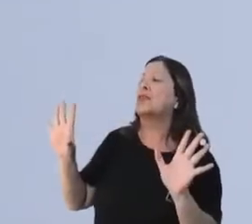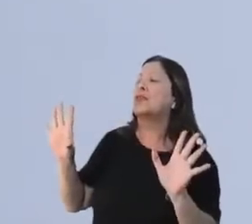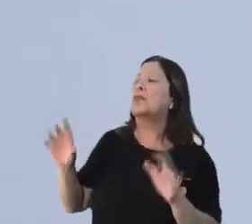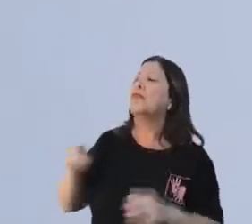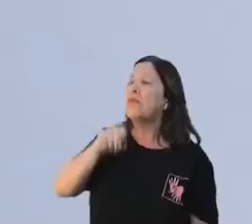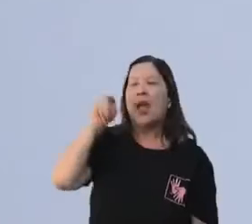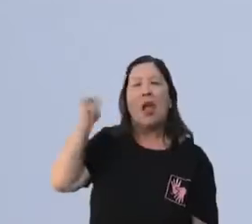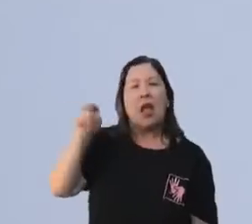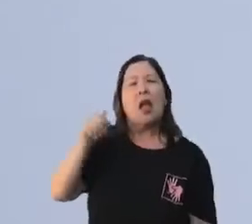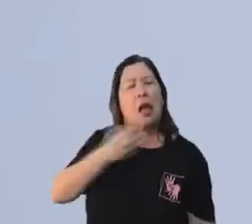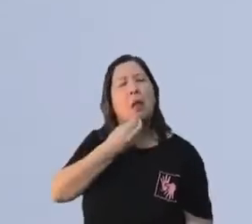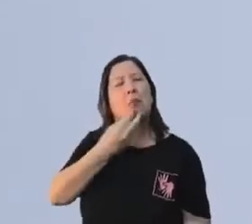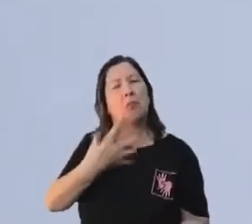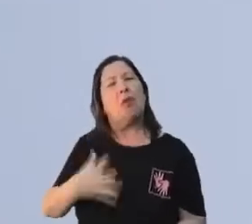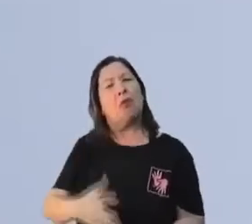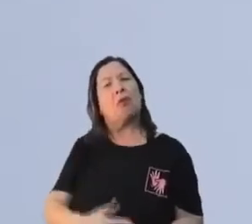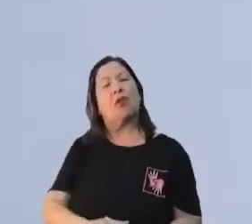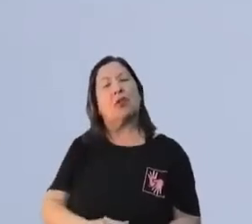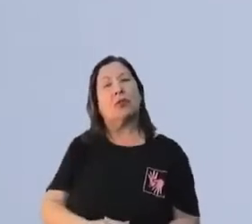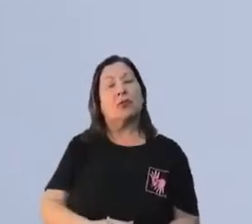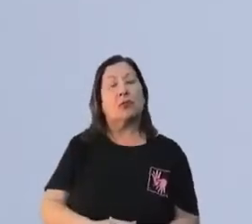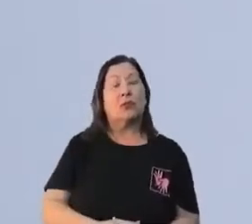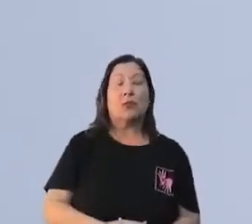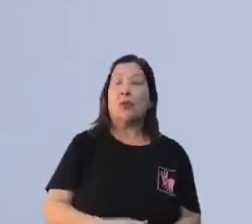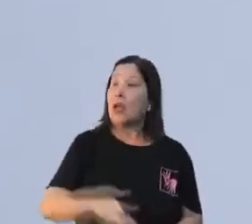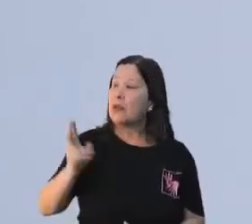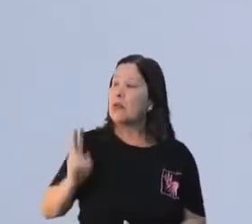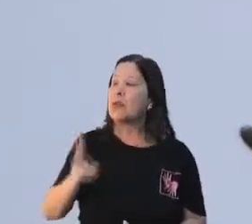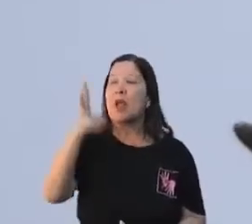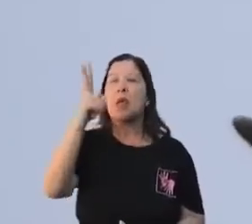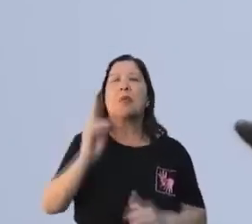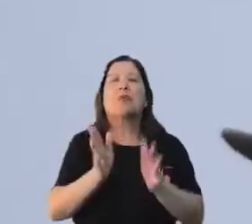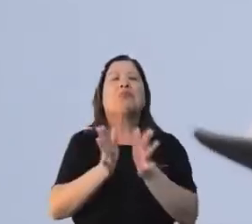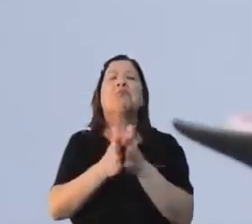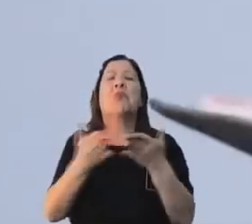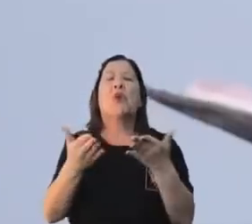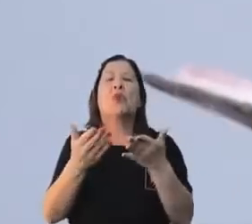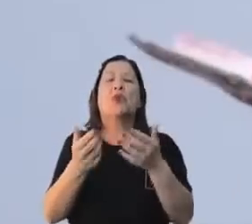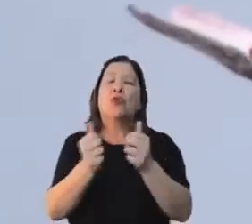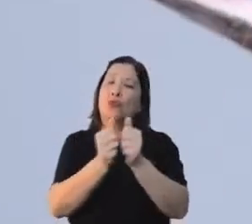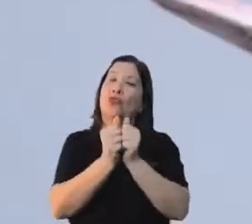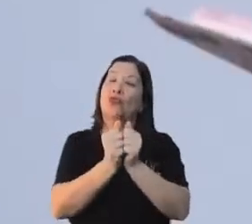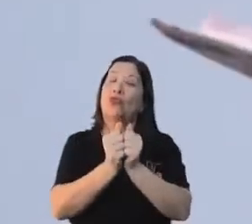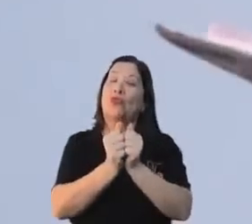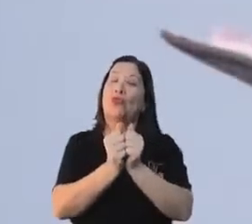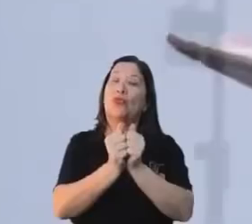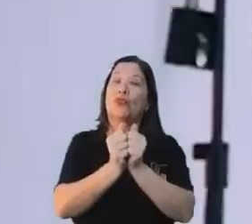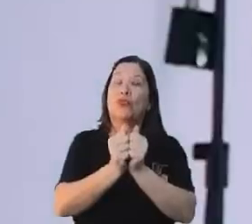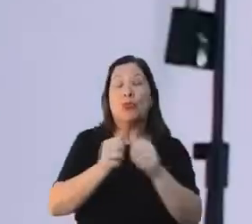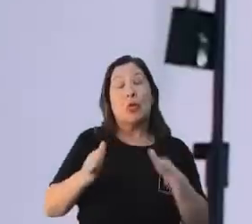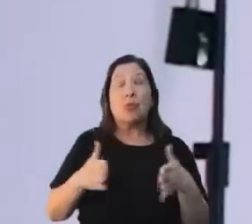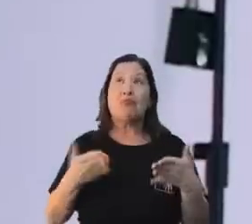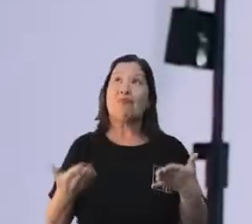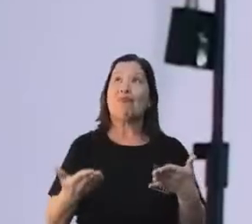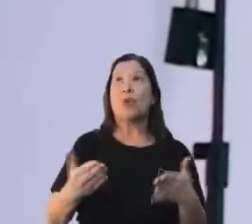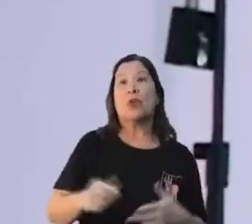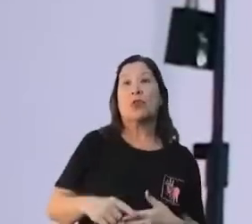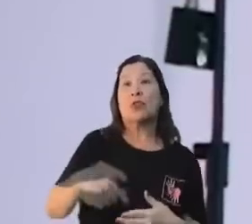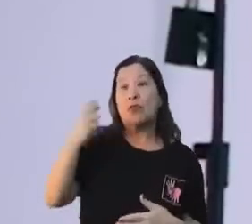comigo, porque os pobres sempre os tendes convosco, e quando quiserdes, podeis fazer-lhes